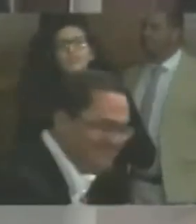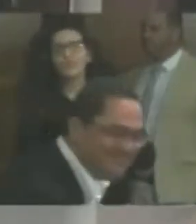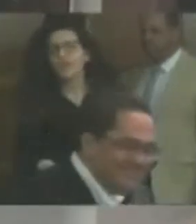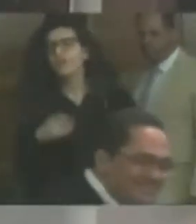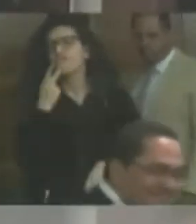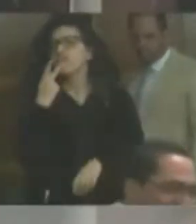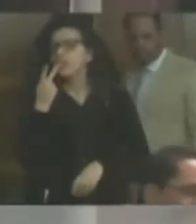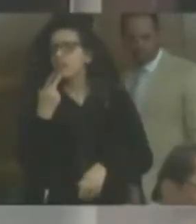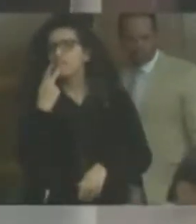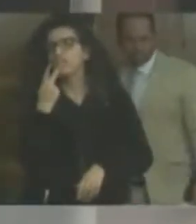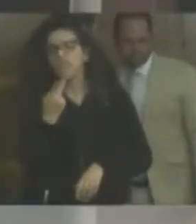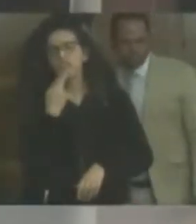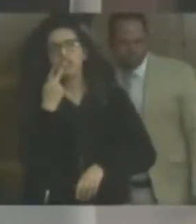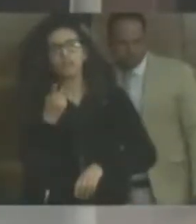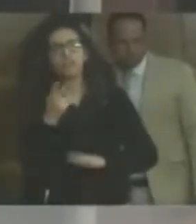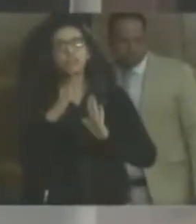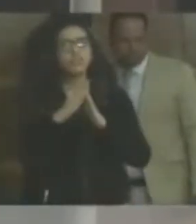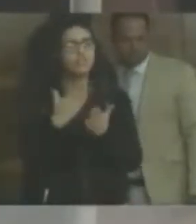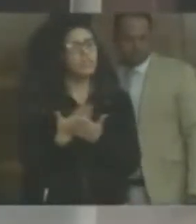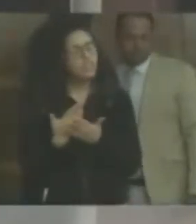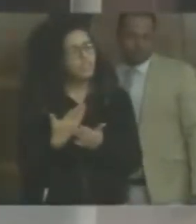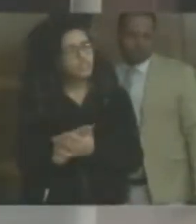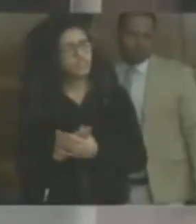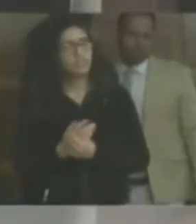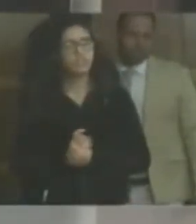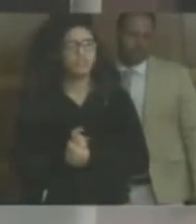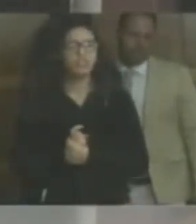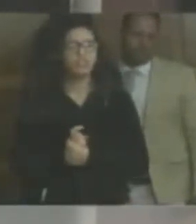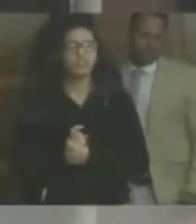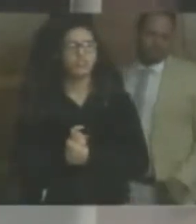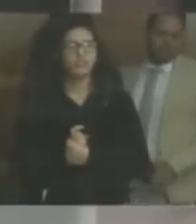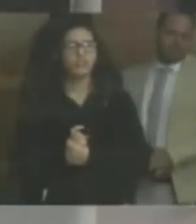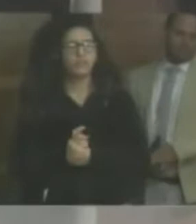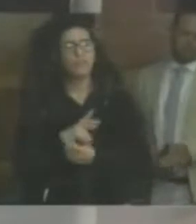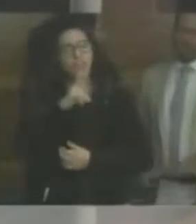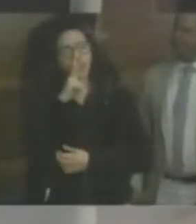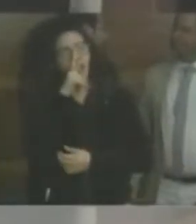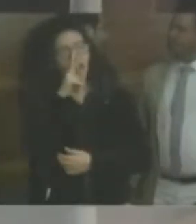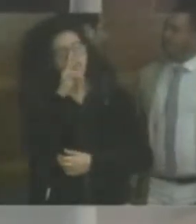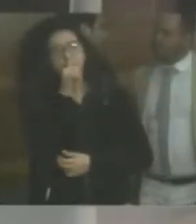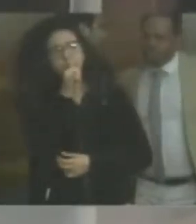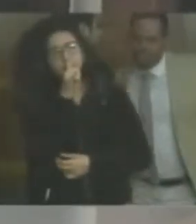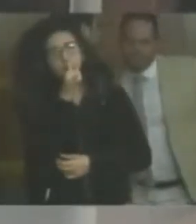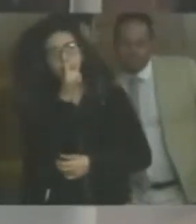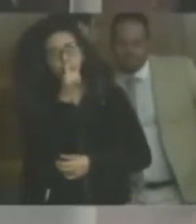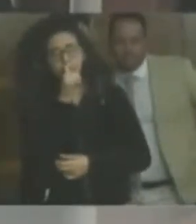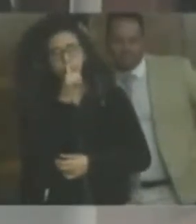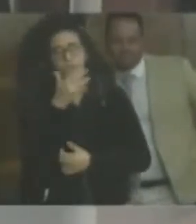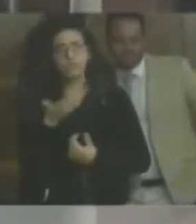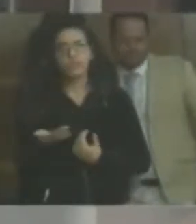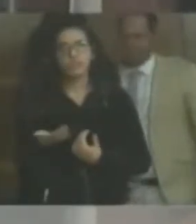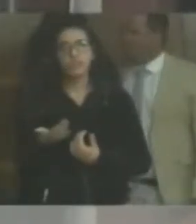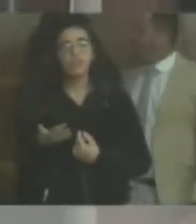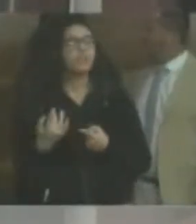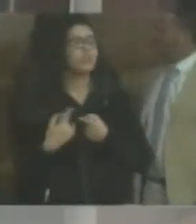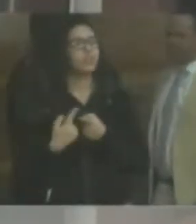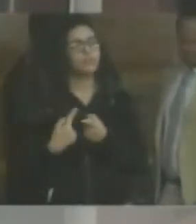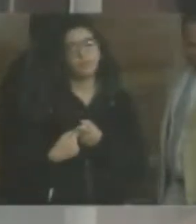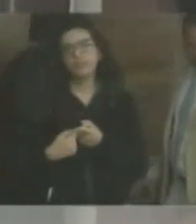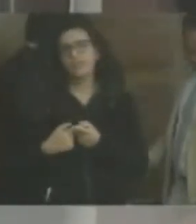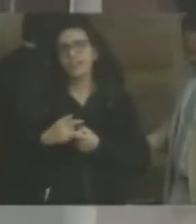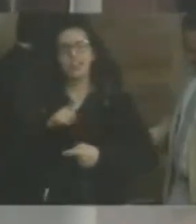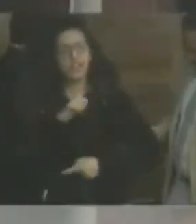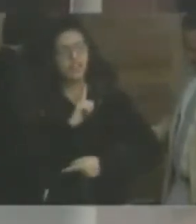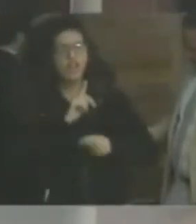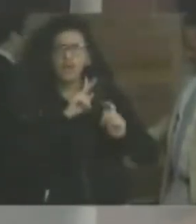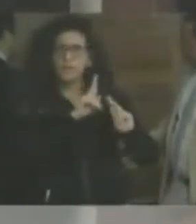Aura Pires da Gama, o reforço da energia naquela unidade escolar. É porque lá tem